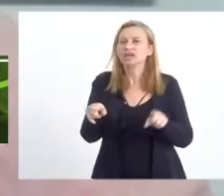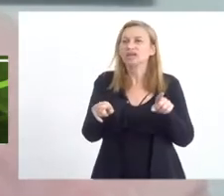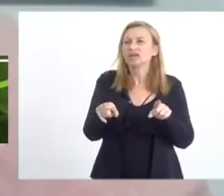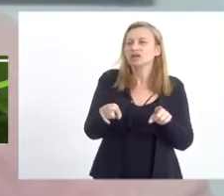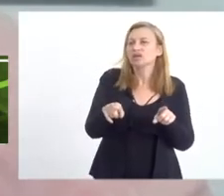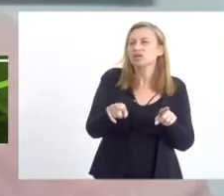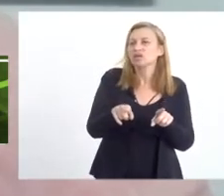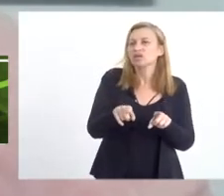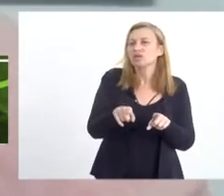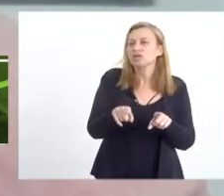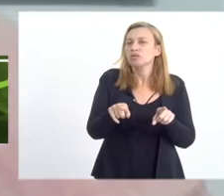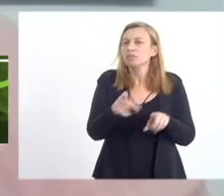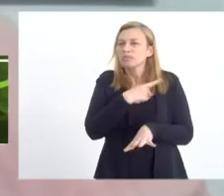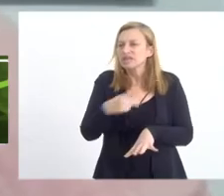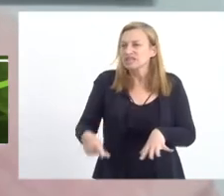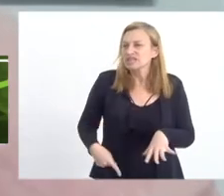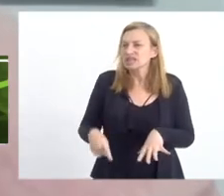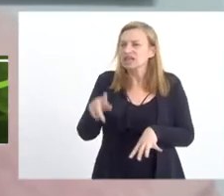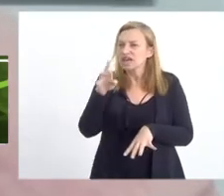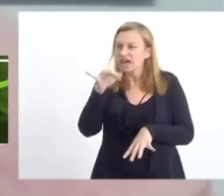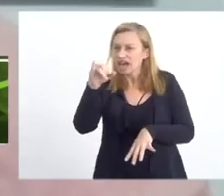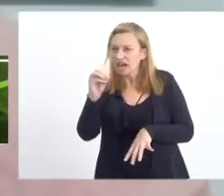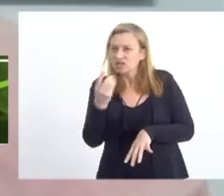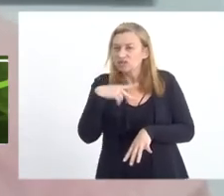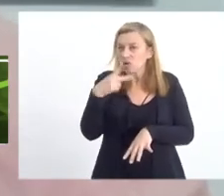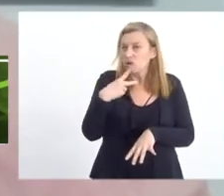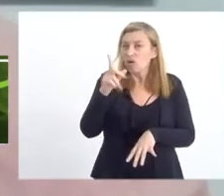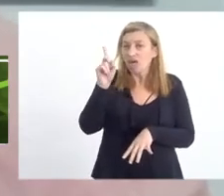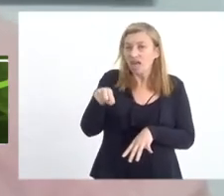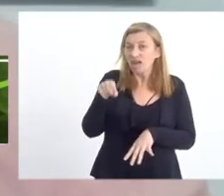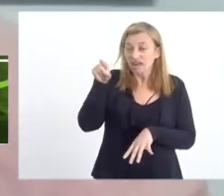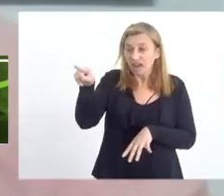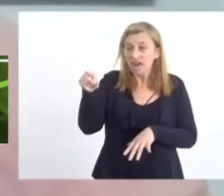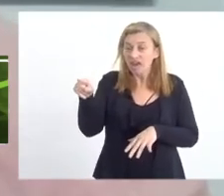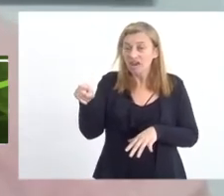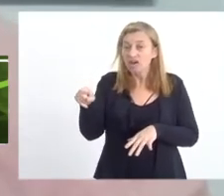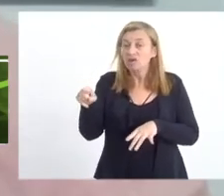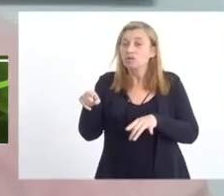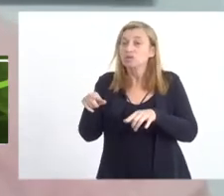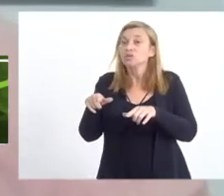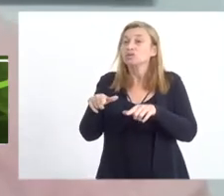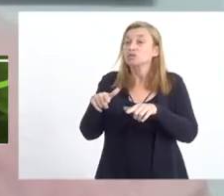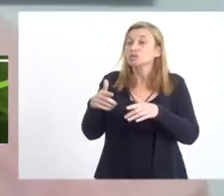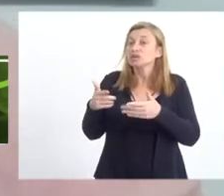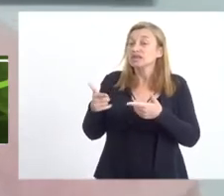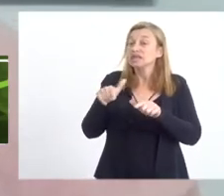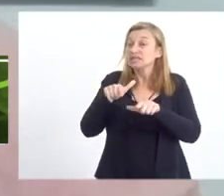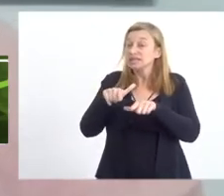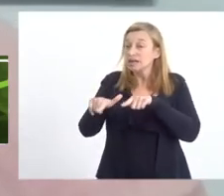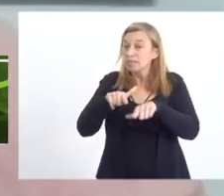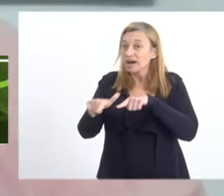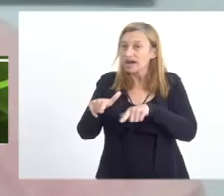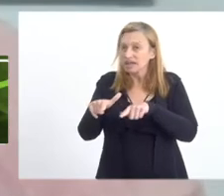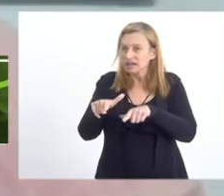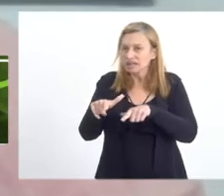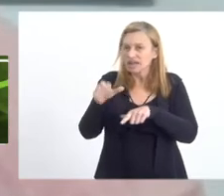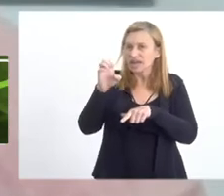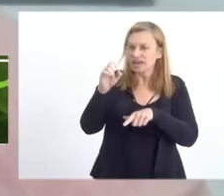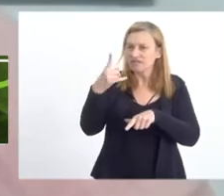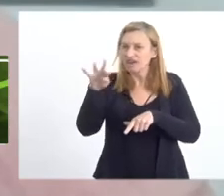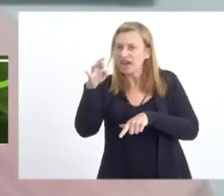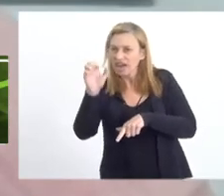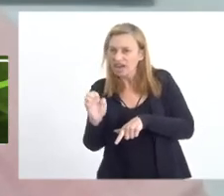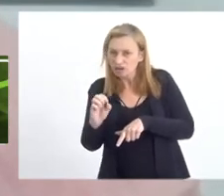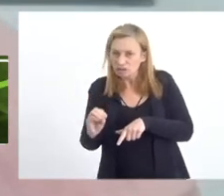falou, o presidente Sérgio Ricardo comentou, ele é um servidor da Infraero. Ele tem limitações, né, quanto às opiniões, né,